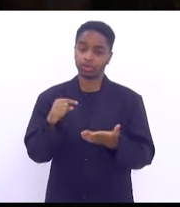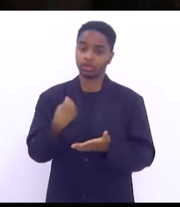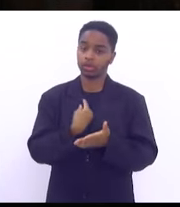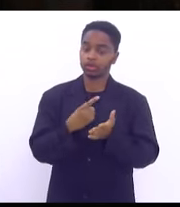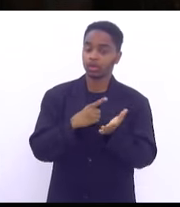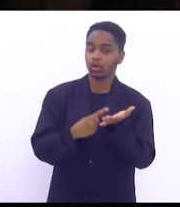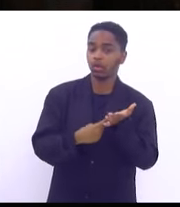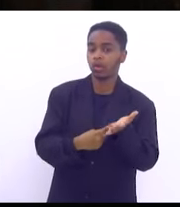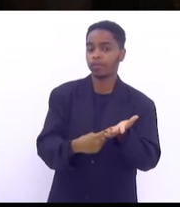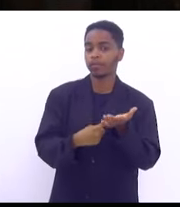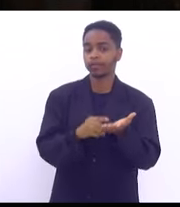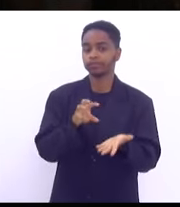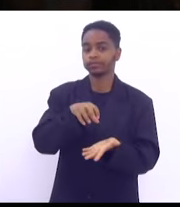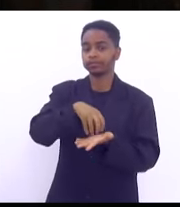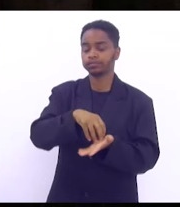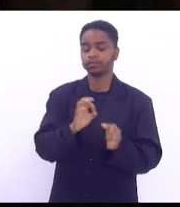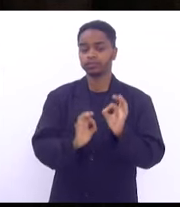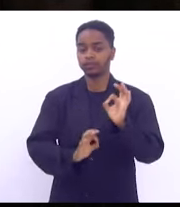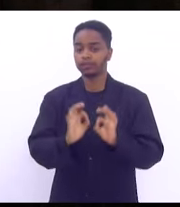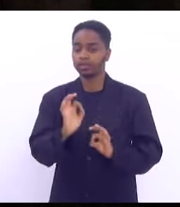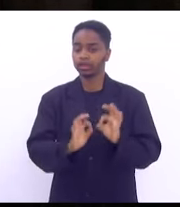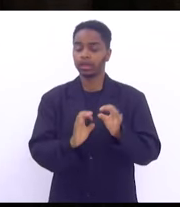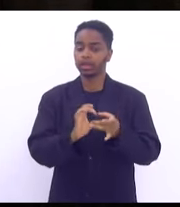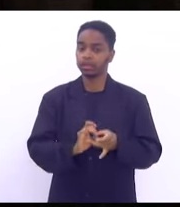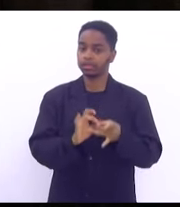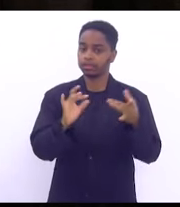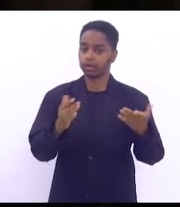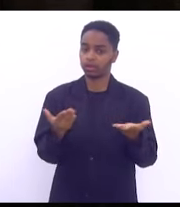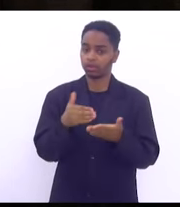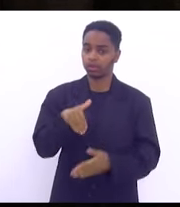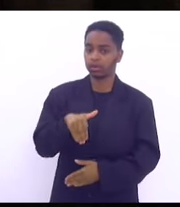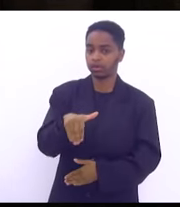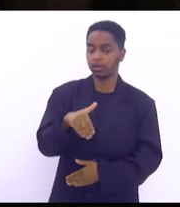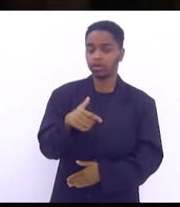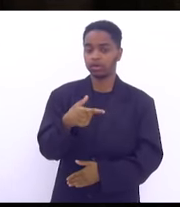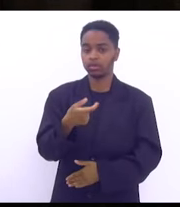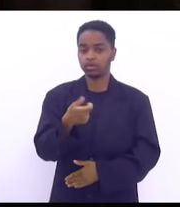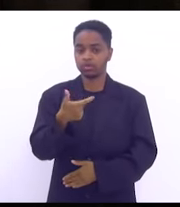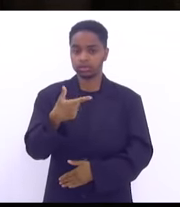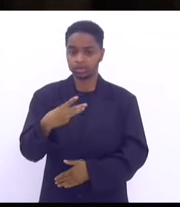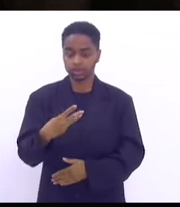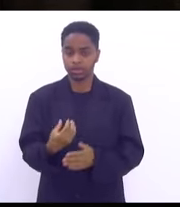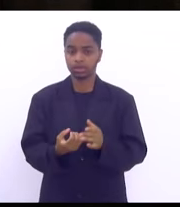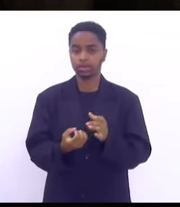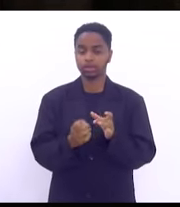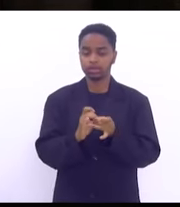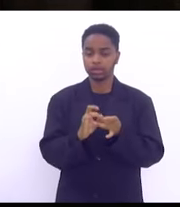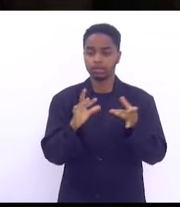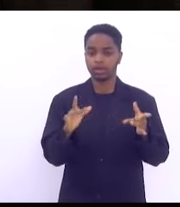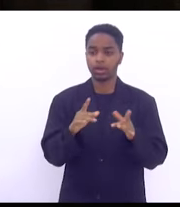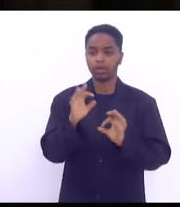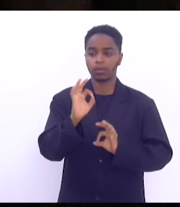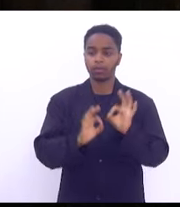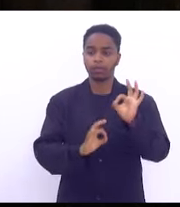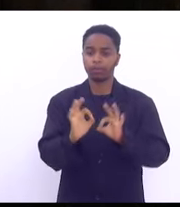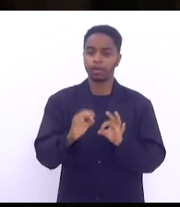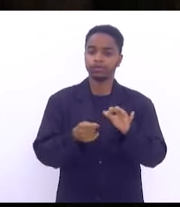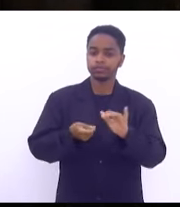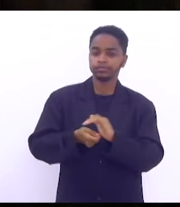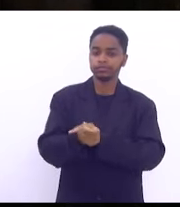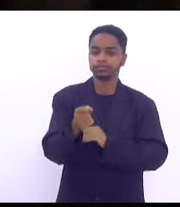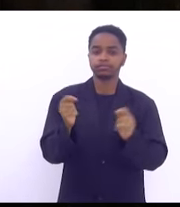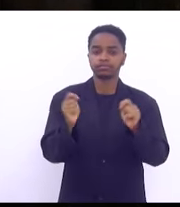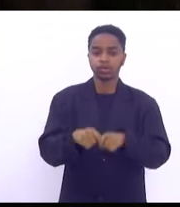agência reguladora de liberar ainda este ano o plano de investimentos para que a gente possa expandir o investimento